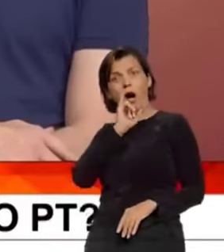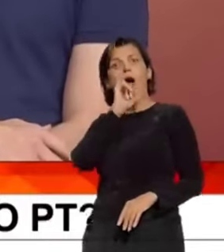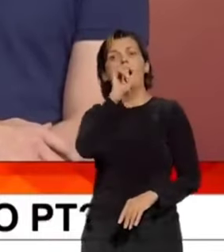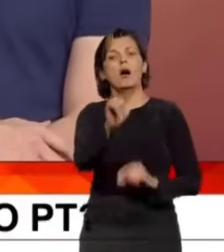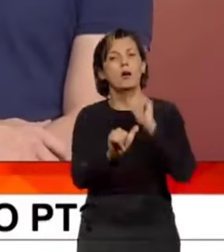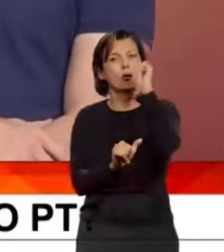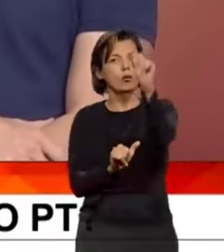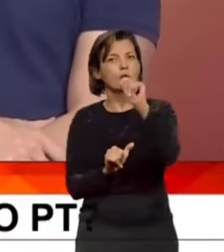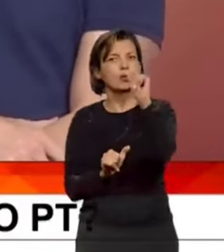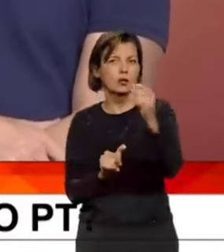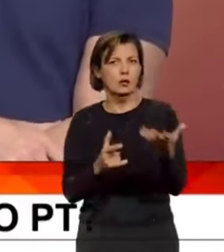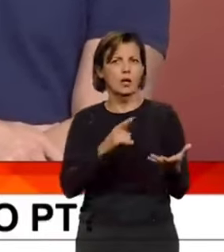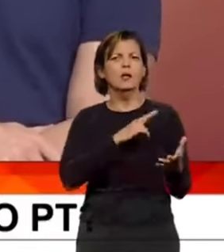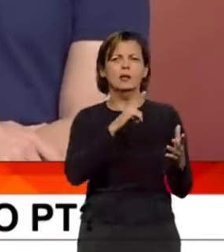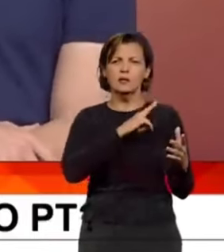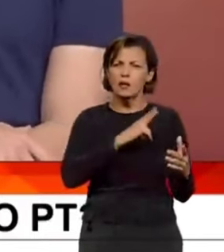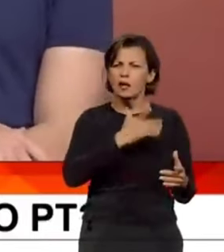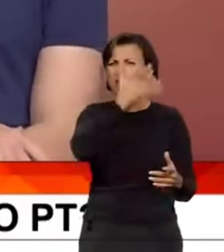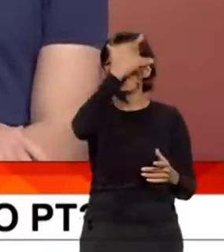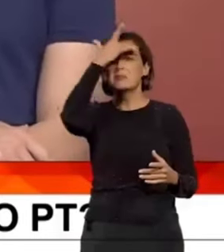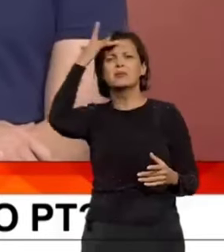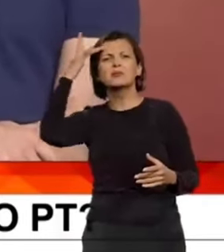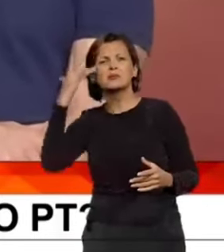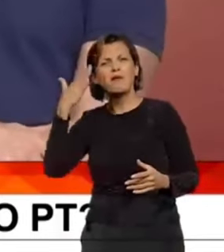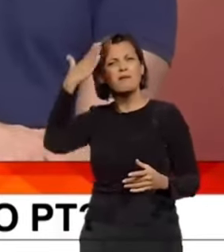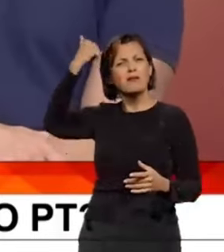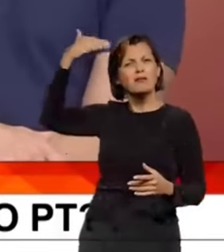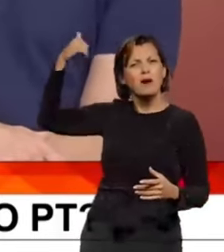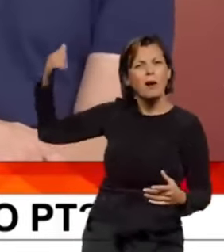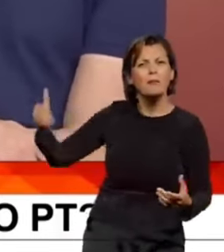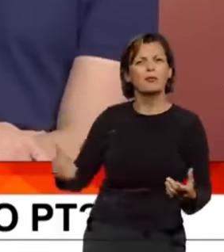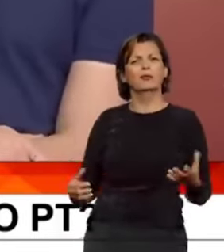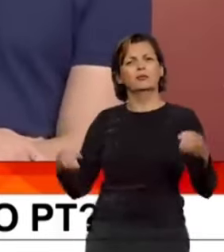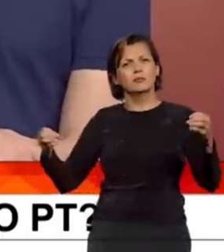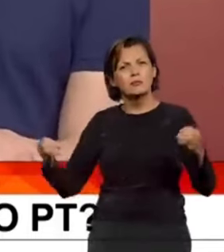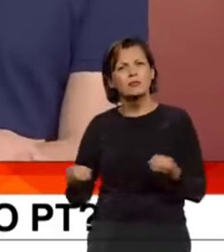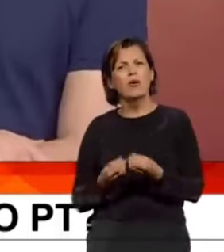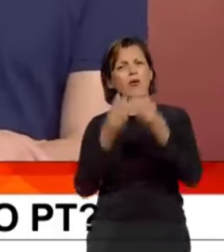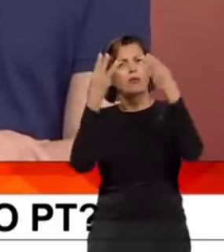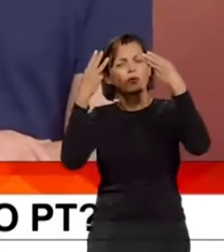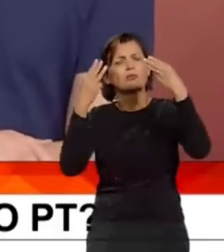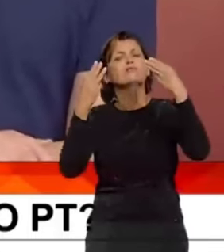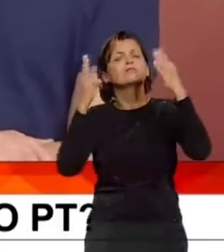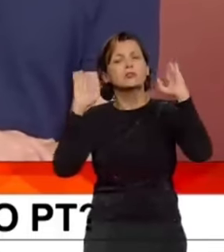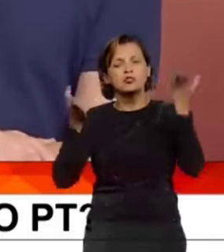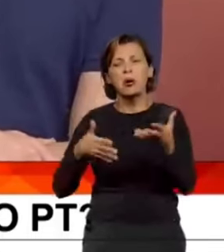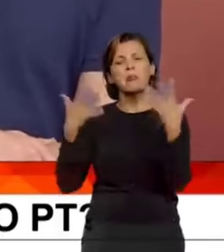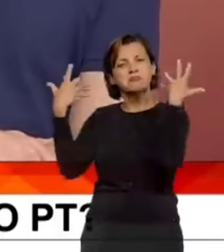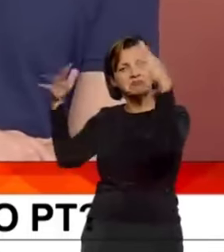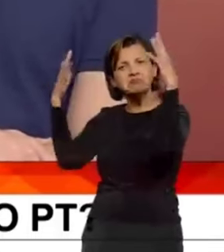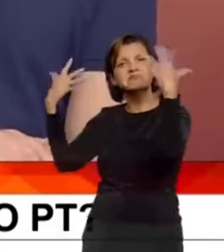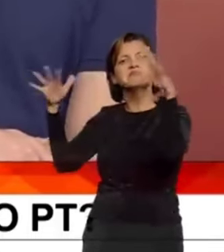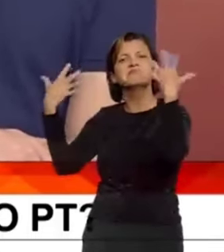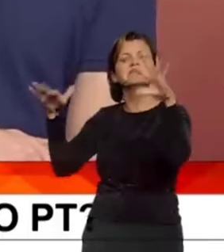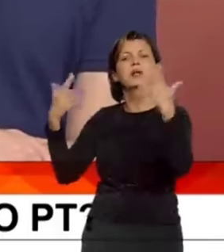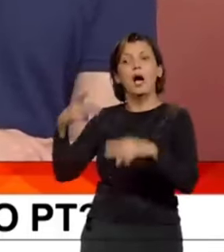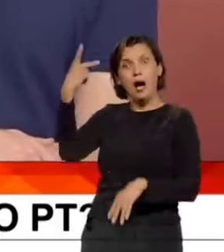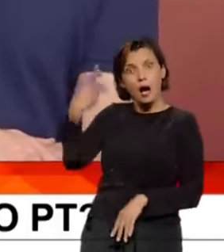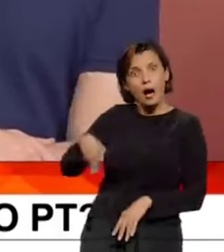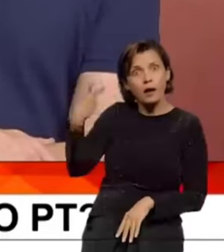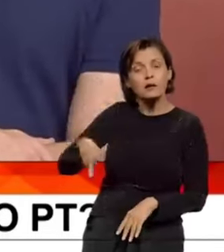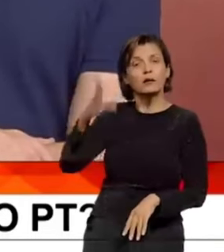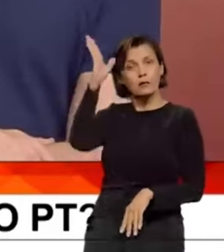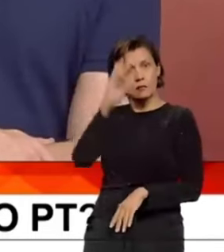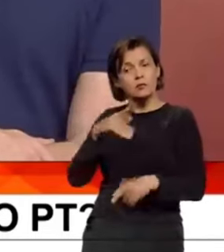dizendo que é um programa reconhecido por sociólogos pensadores da ONU pensadores do mundo inteiro que viu